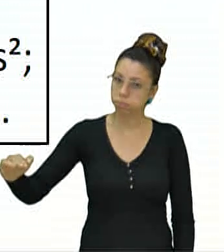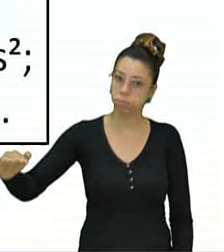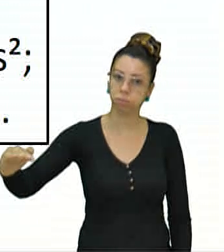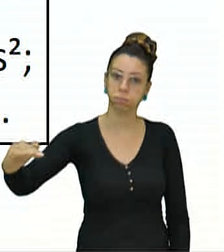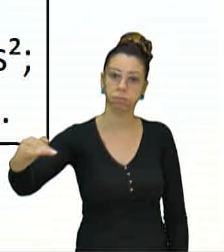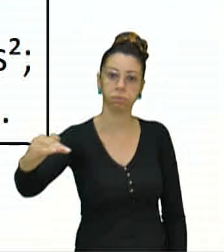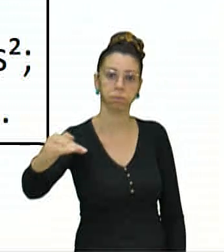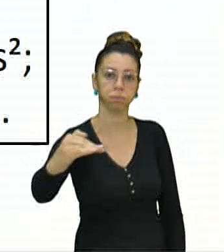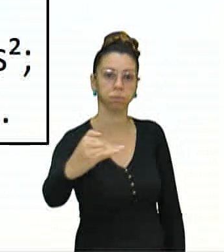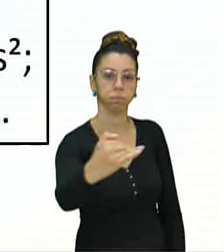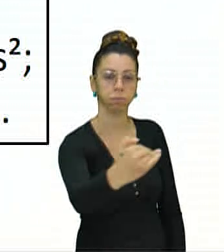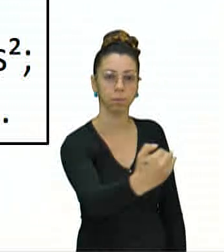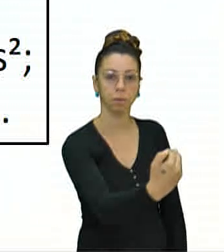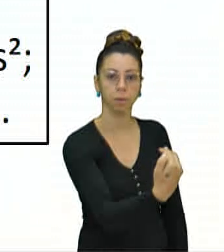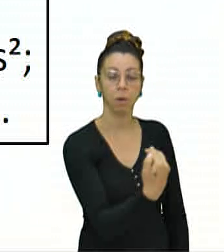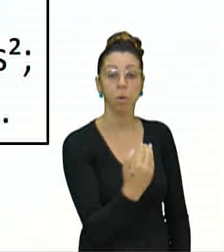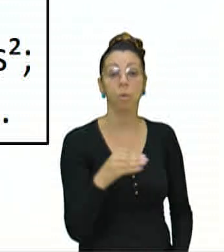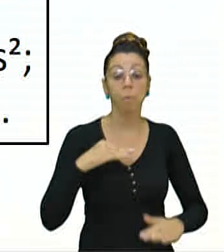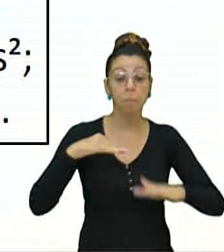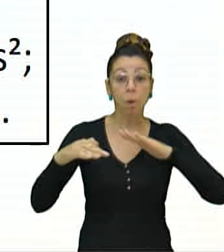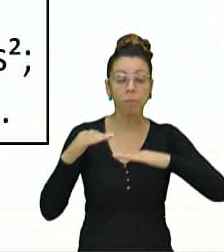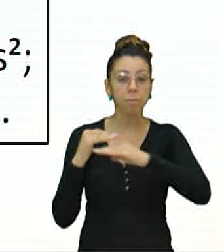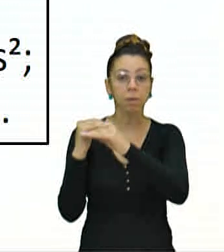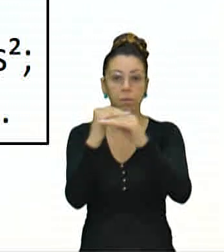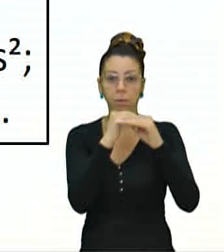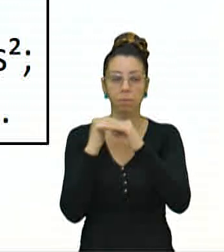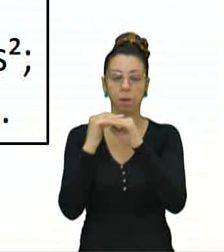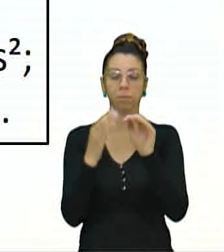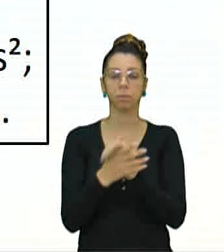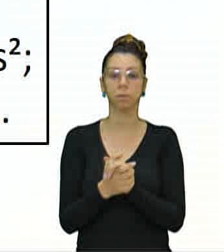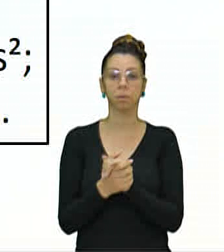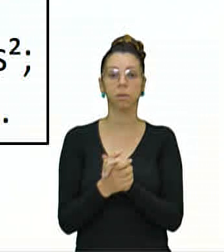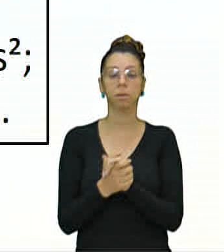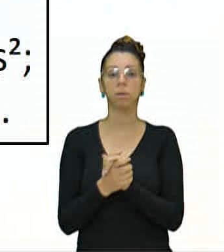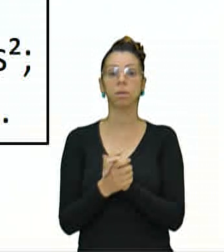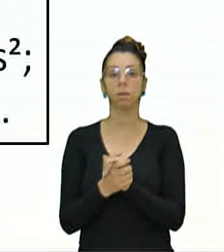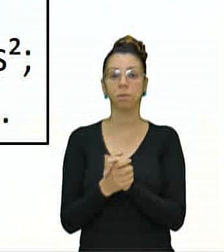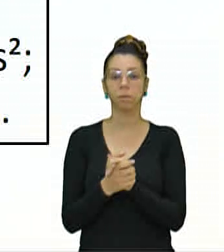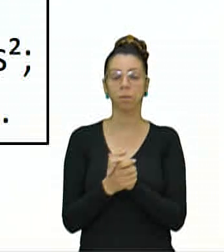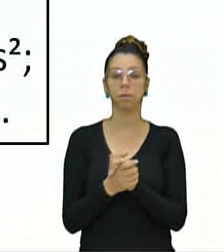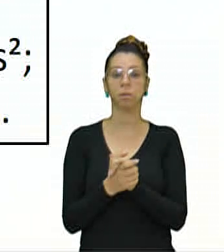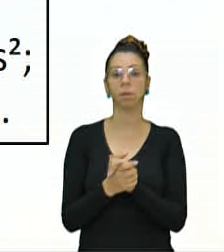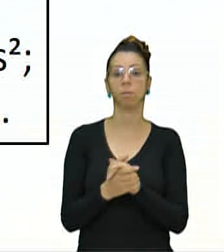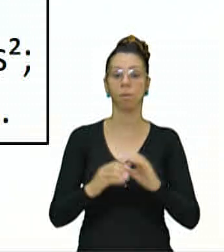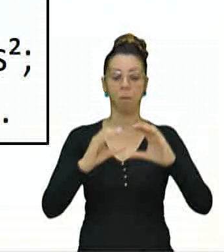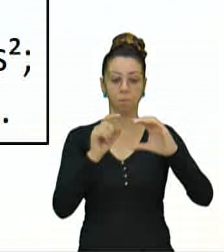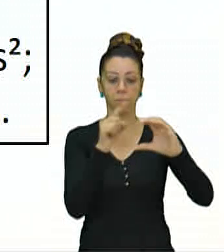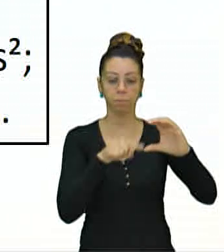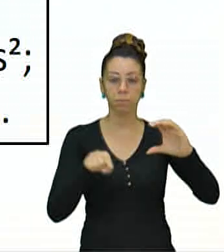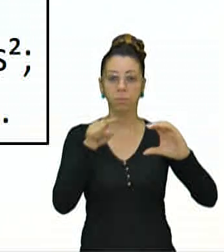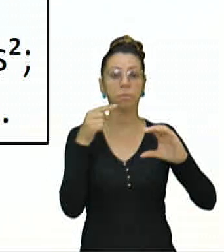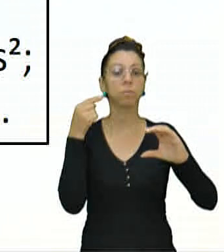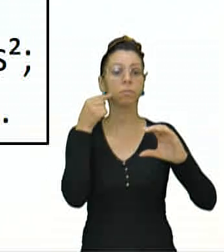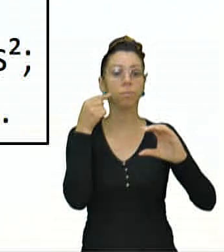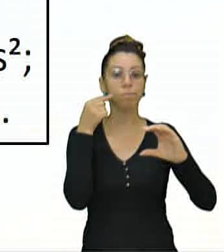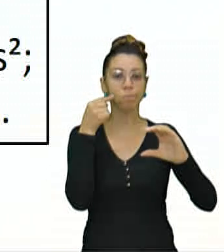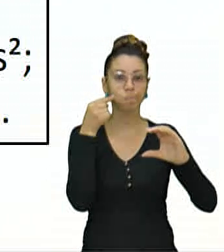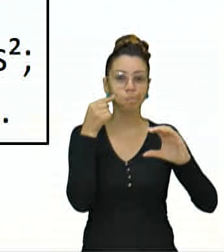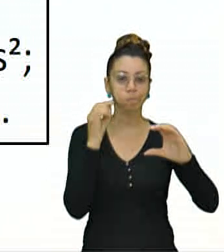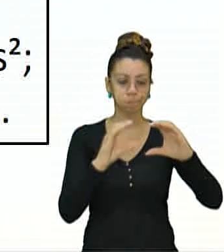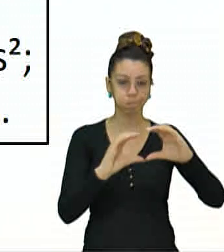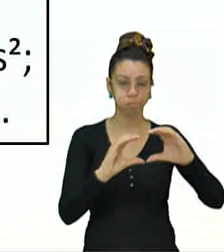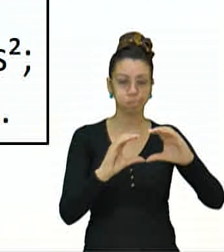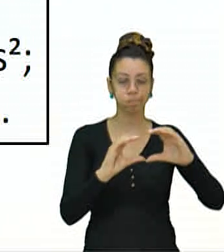movimento uniforme. Sabemos que o coeficiente de atrito estático entre os pneus e a pista é μe,